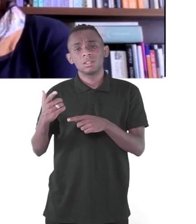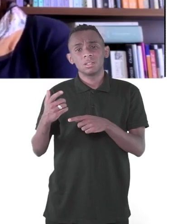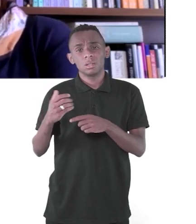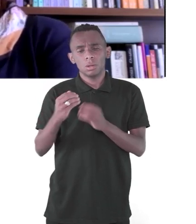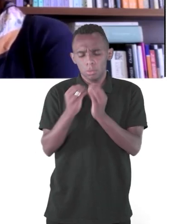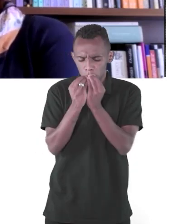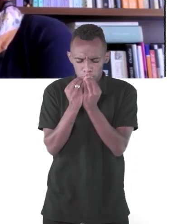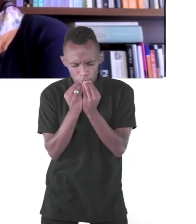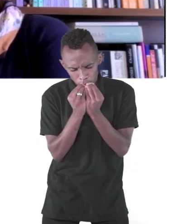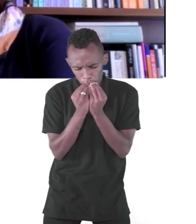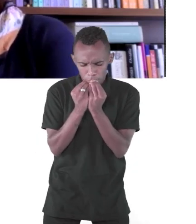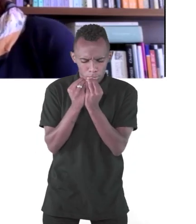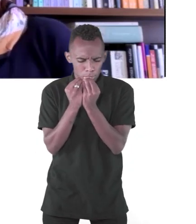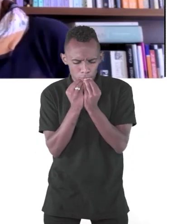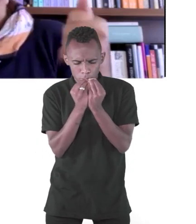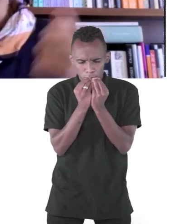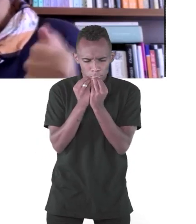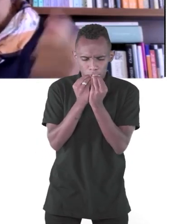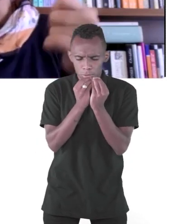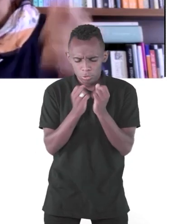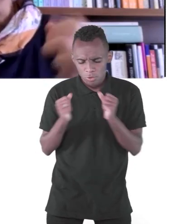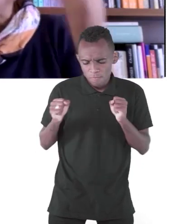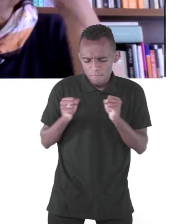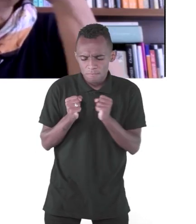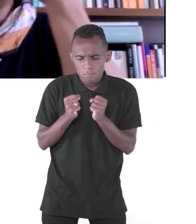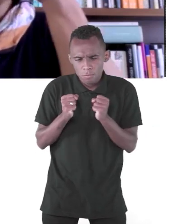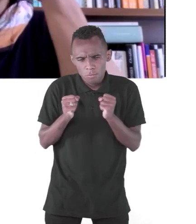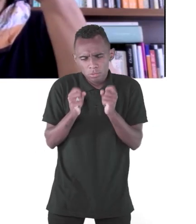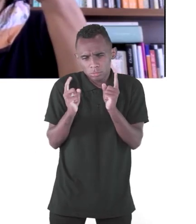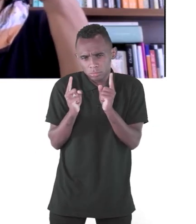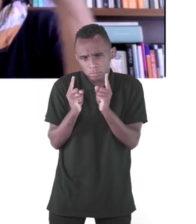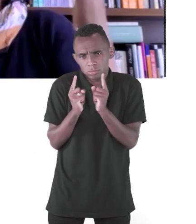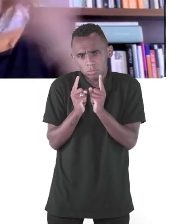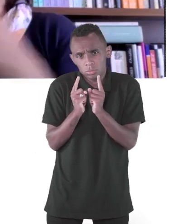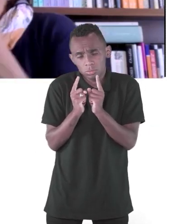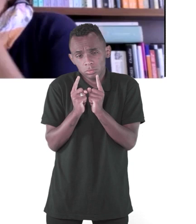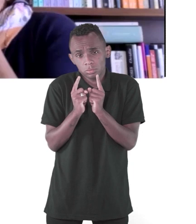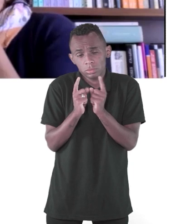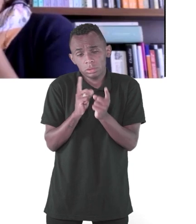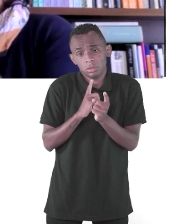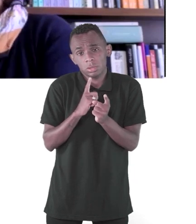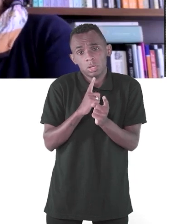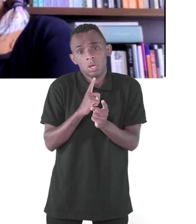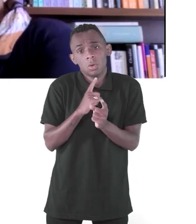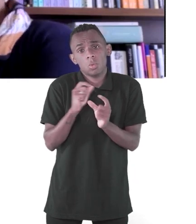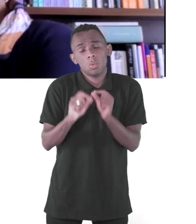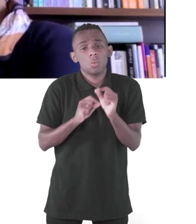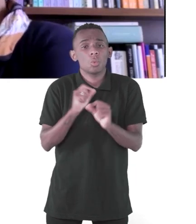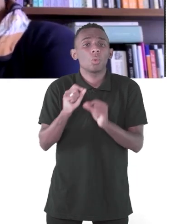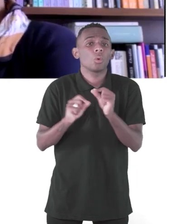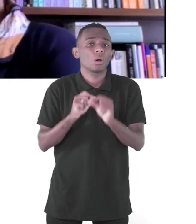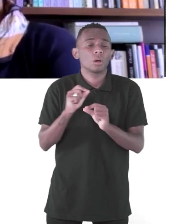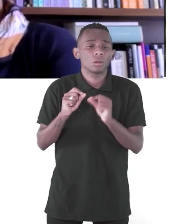maravilhoso. Ele toca uma gaita ponto, né, que é uma sanfoninha pequena, e ele tem